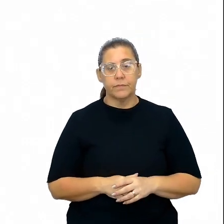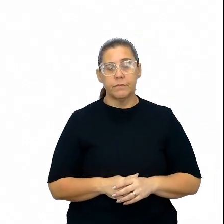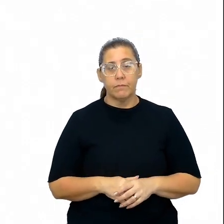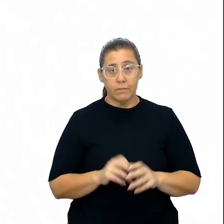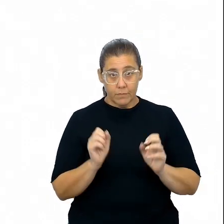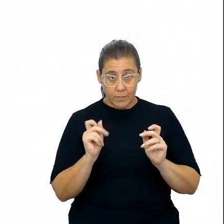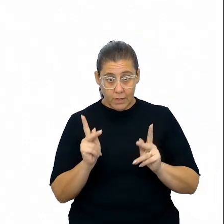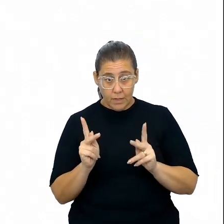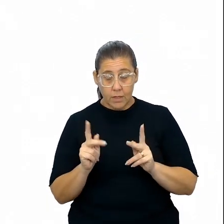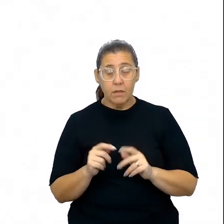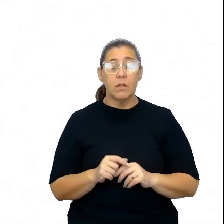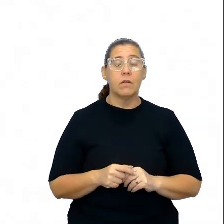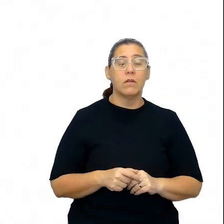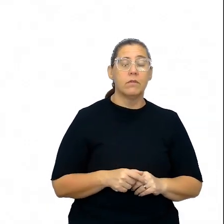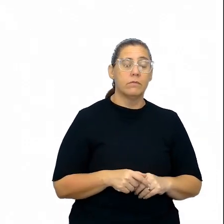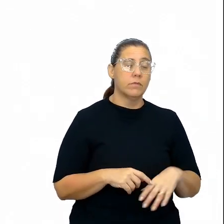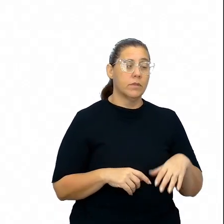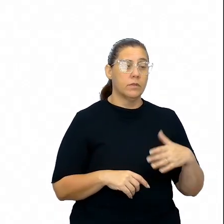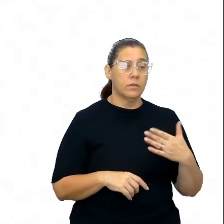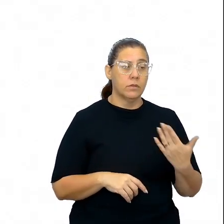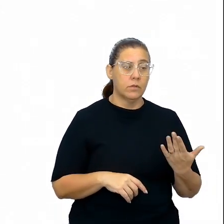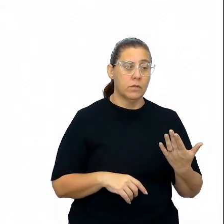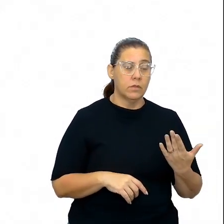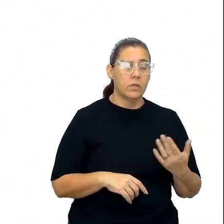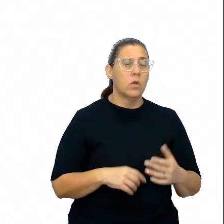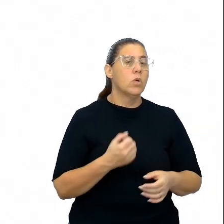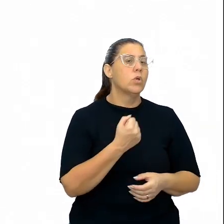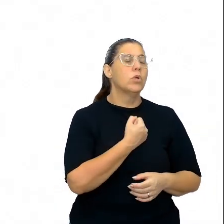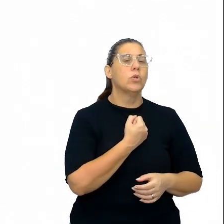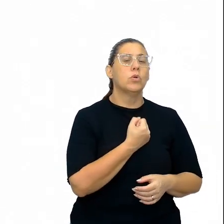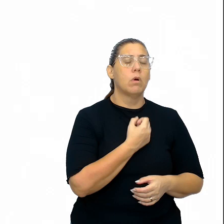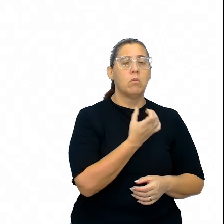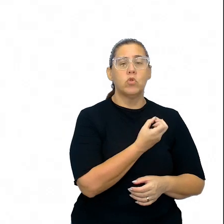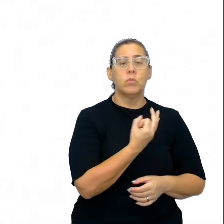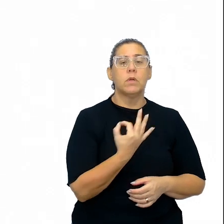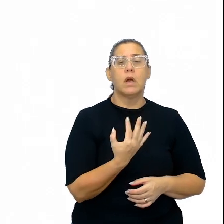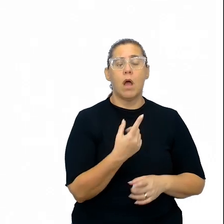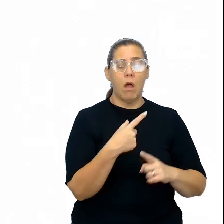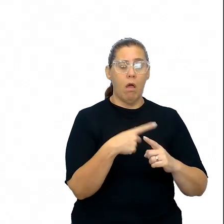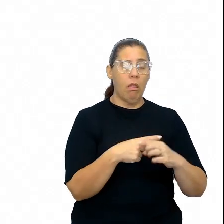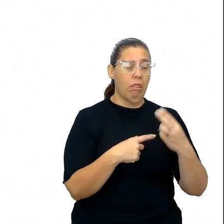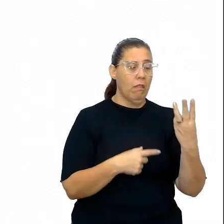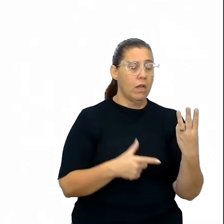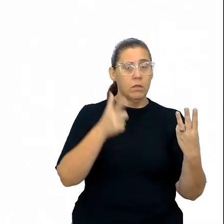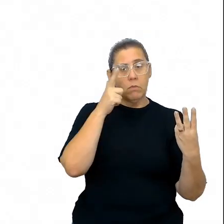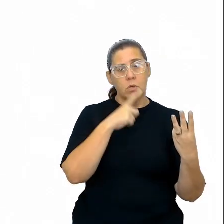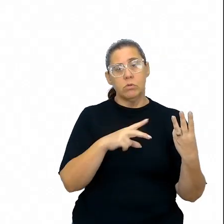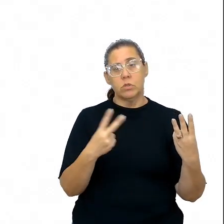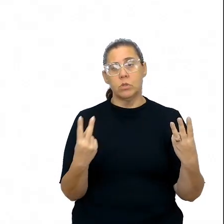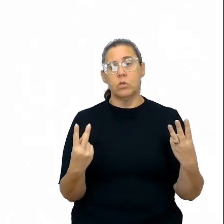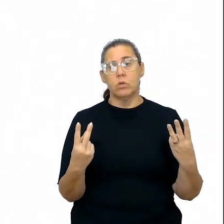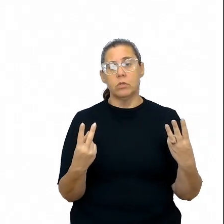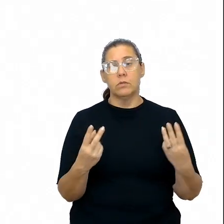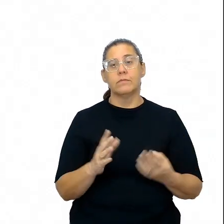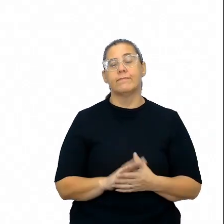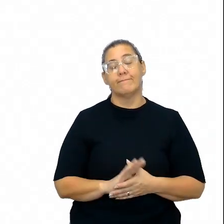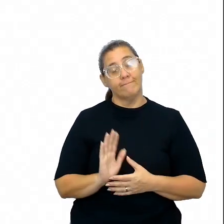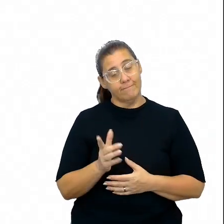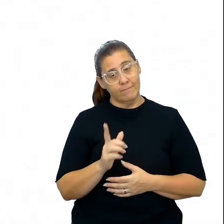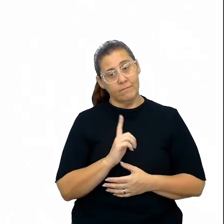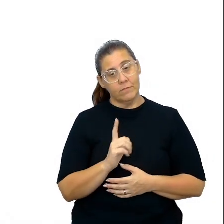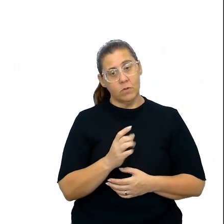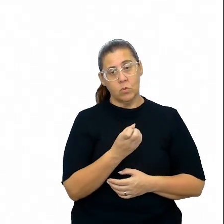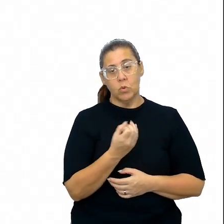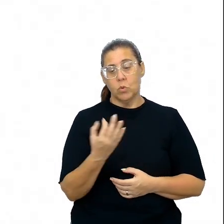Tudo bem? Então, ele vai pegar que número devo multiplicar 3 para obter 2? Então, eu já tenho o quê? Um operador para a gente fazer